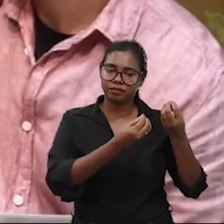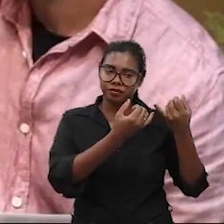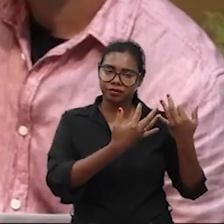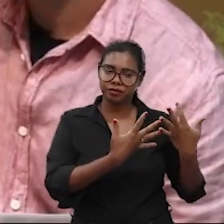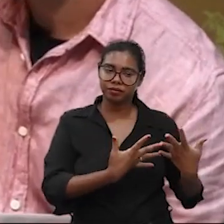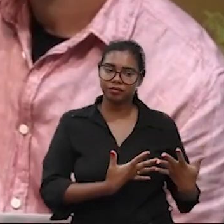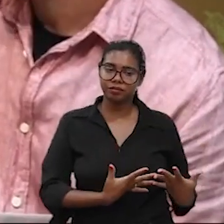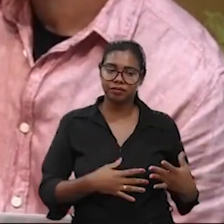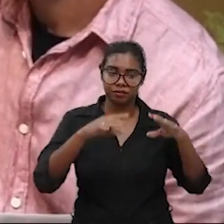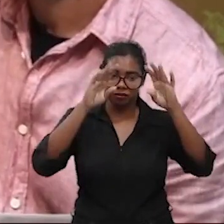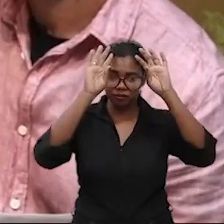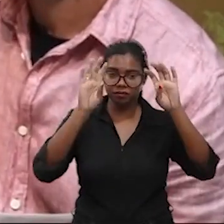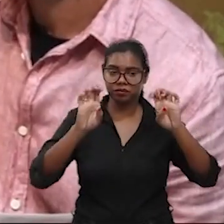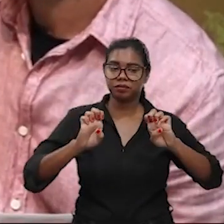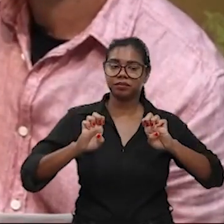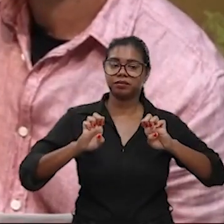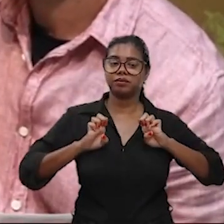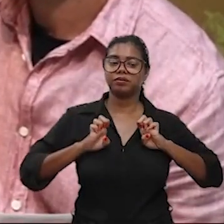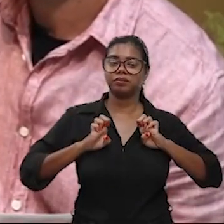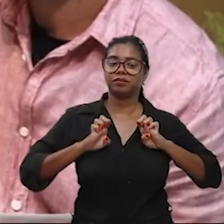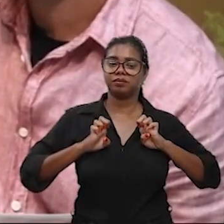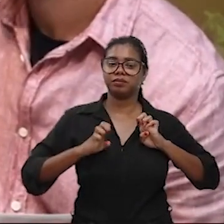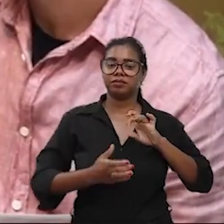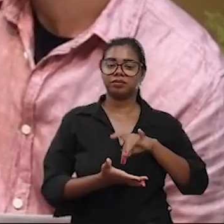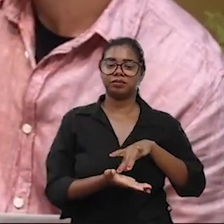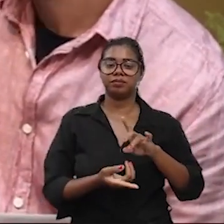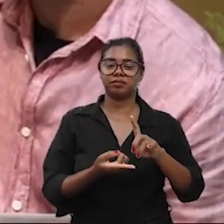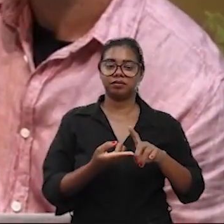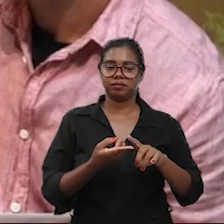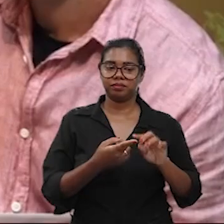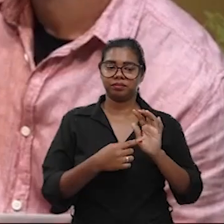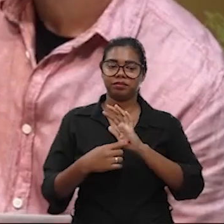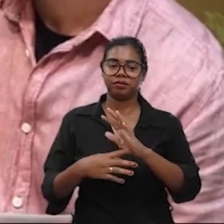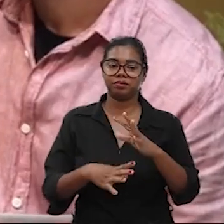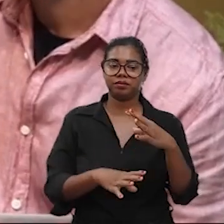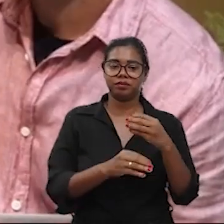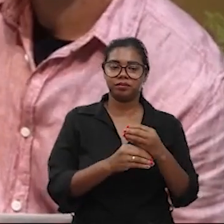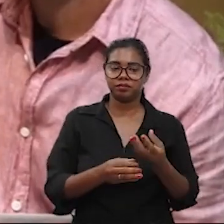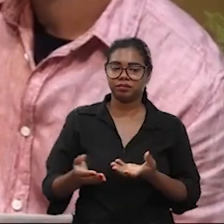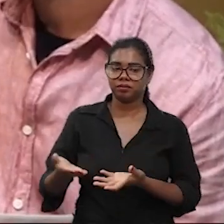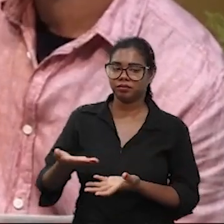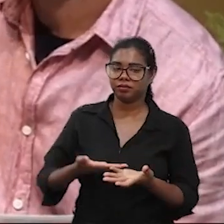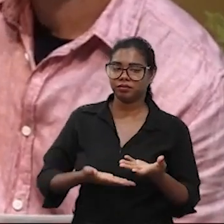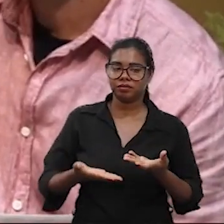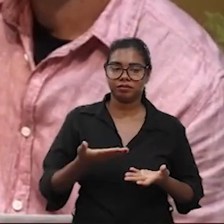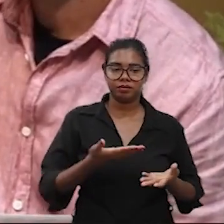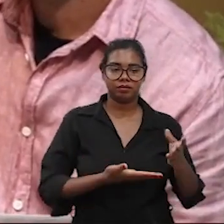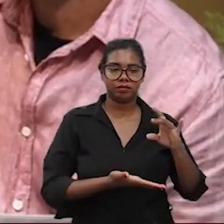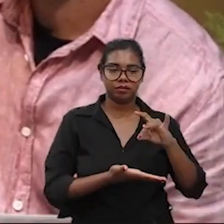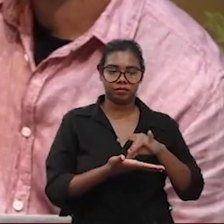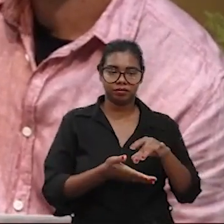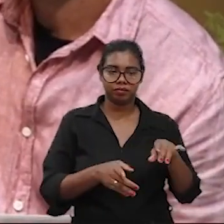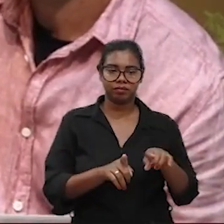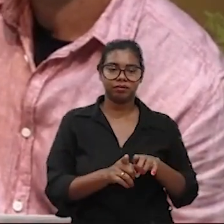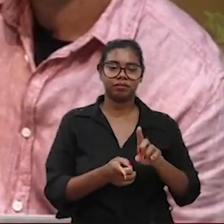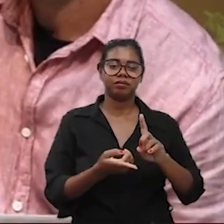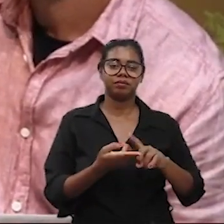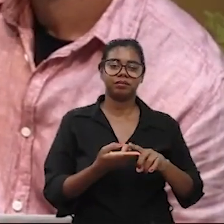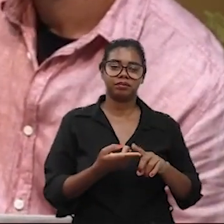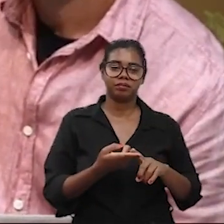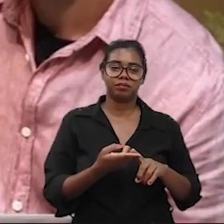ético e agir justamente com neutralidade, com imparcialidade, né, que são os elementos da